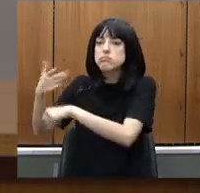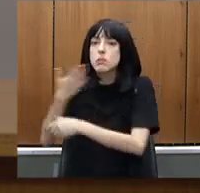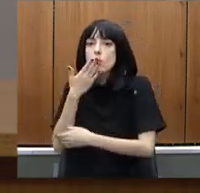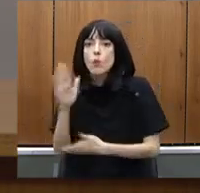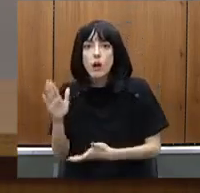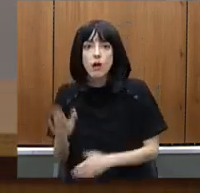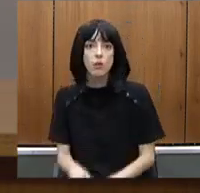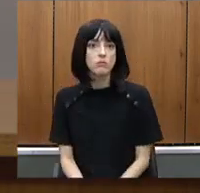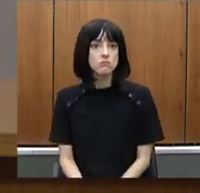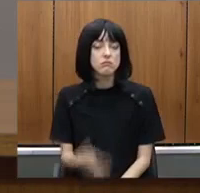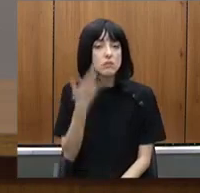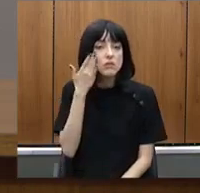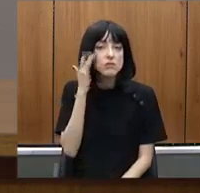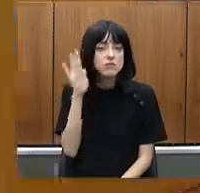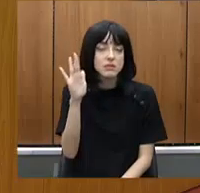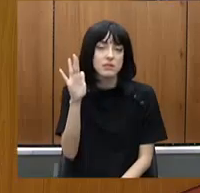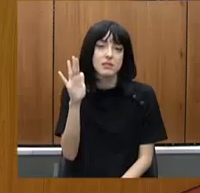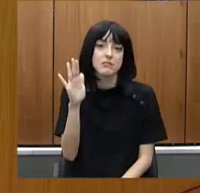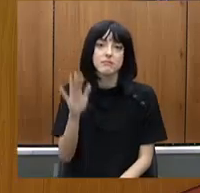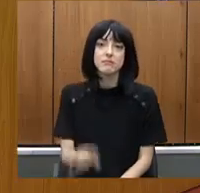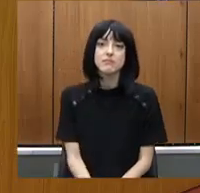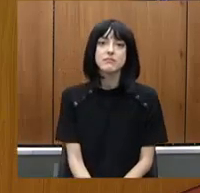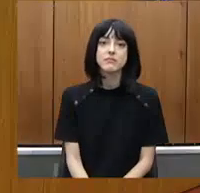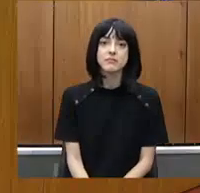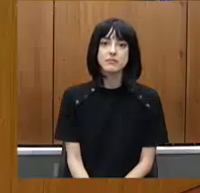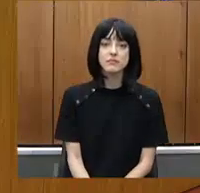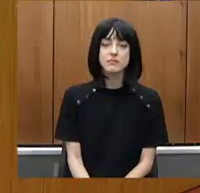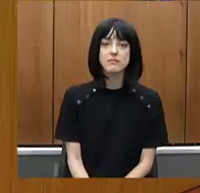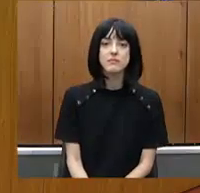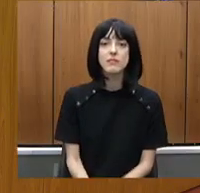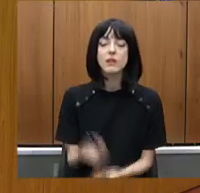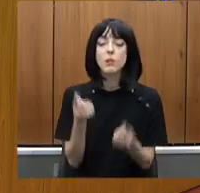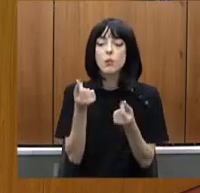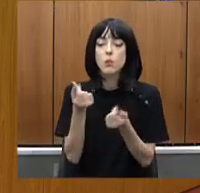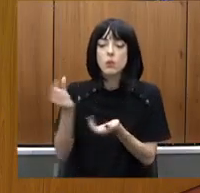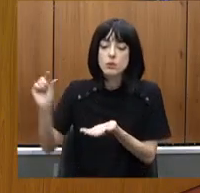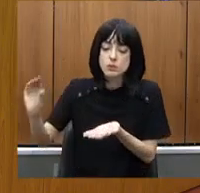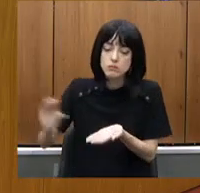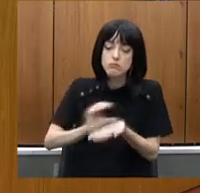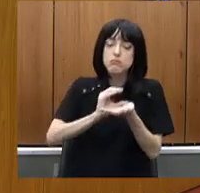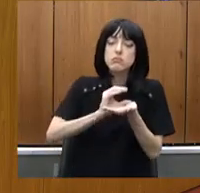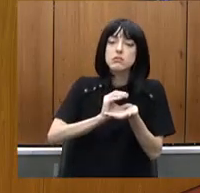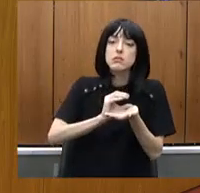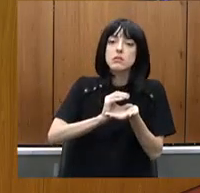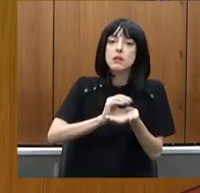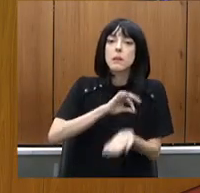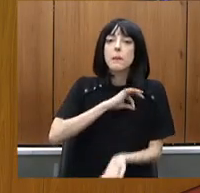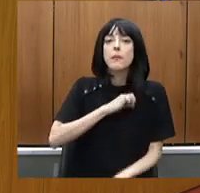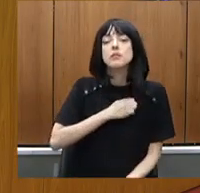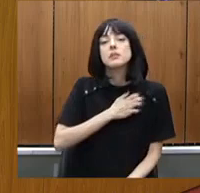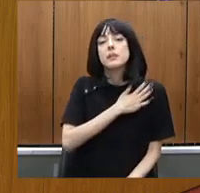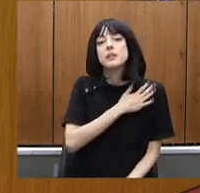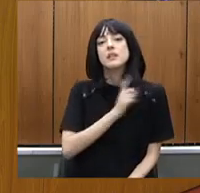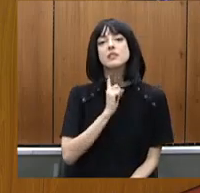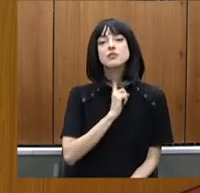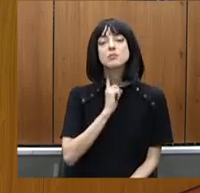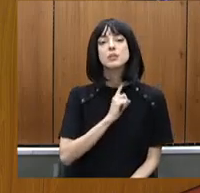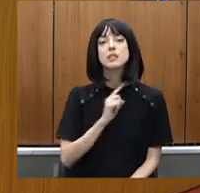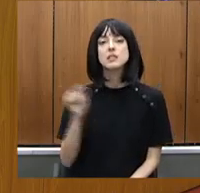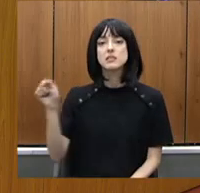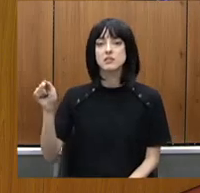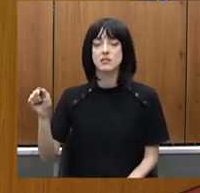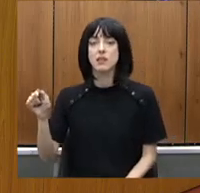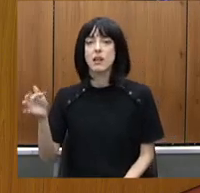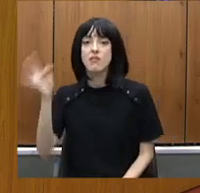quanto de recursos que o governo federal passa para Polícia Militar do Estado de Minas Gerais muitas vezes